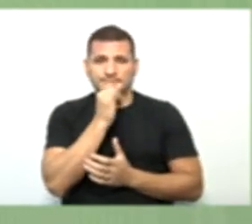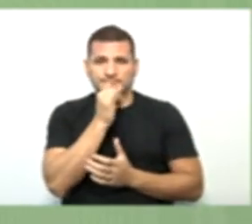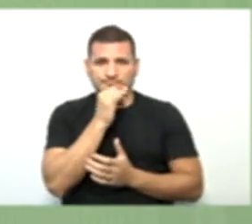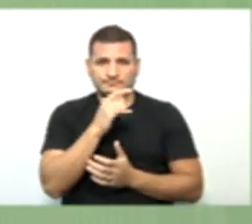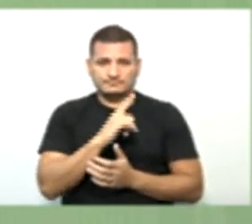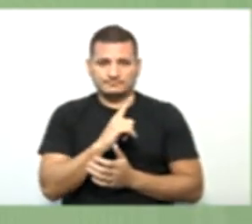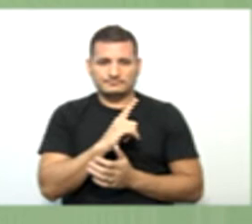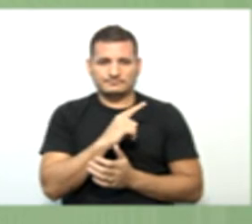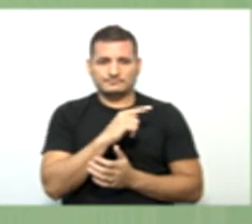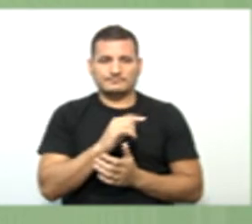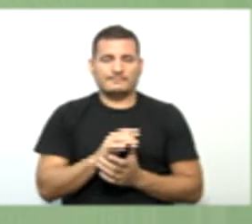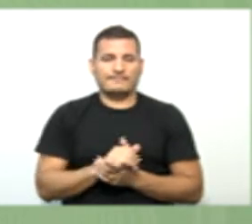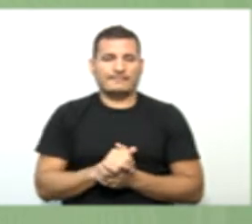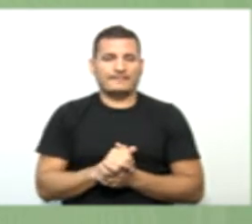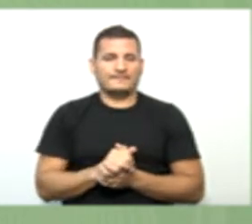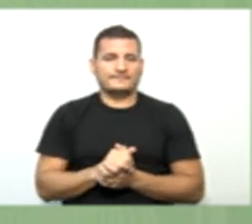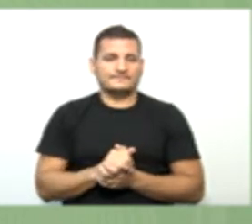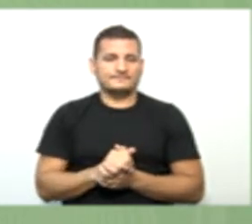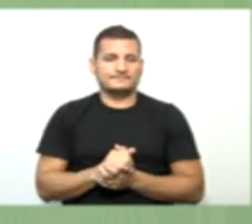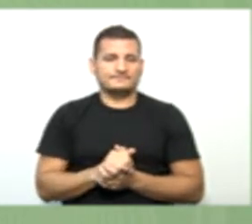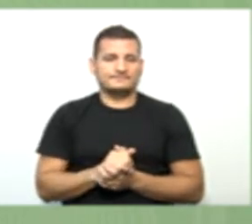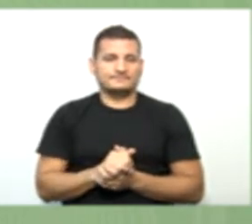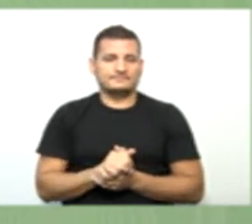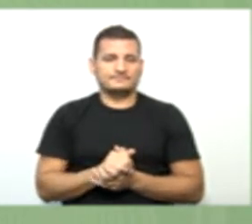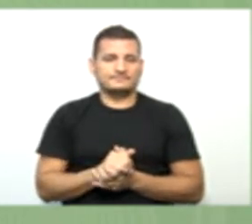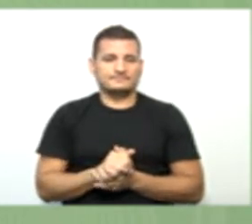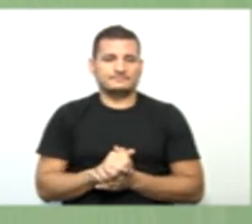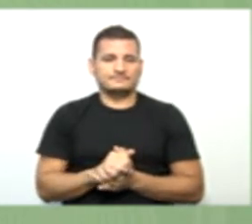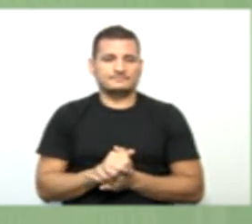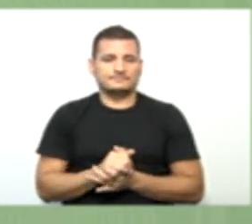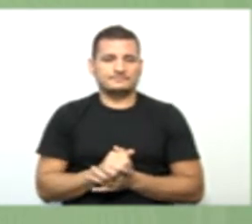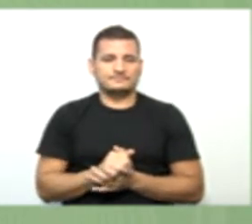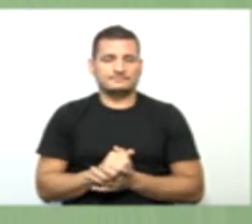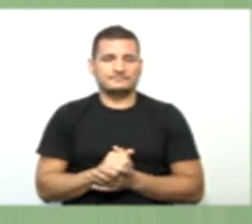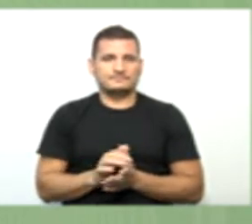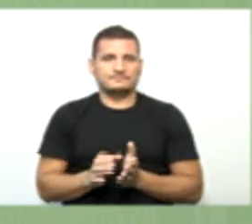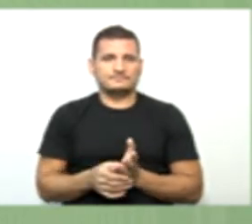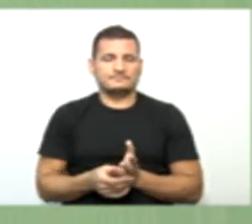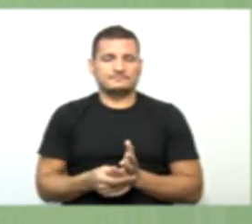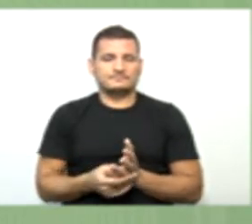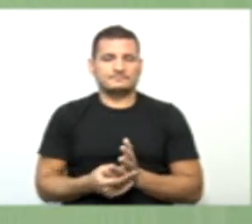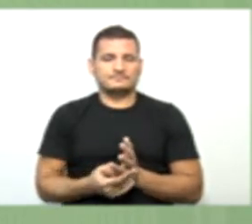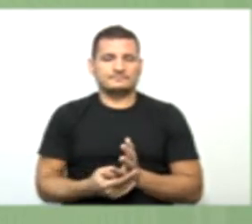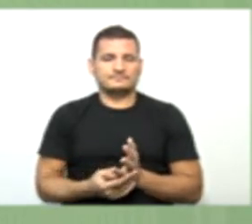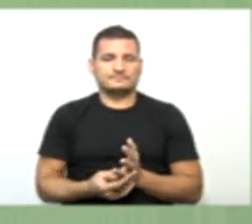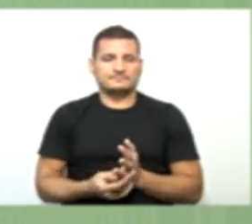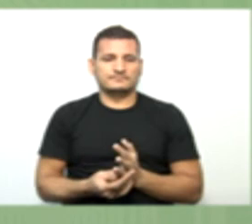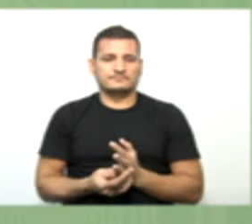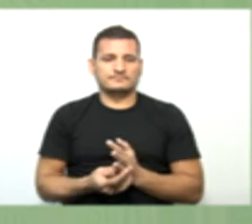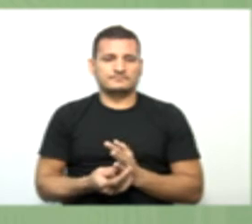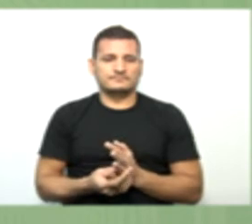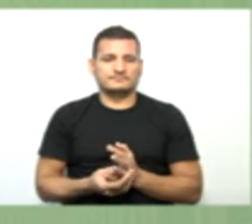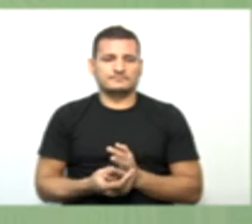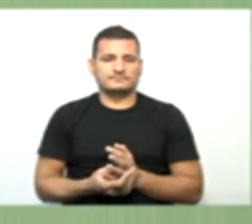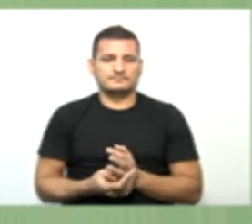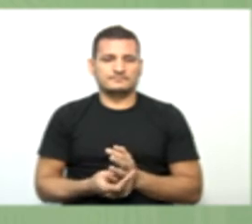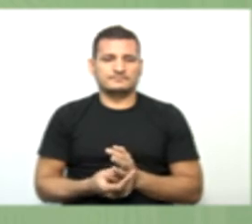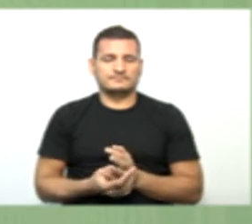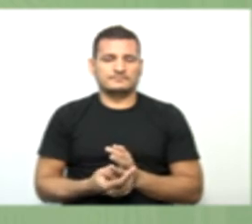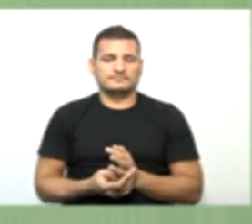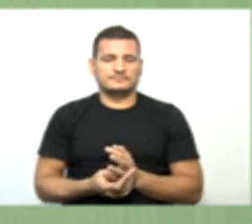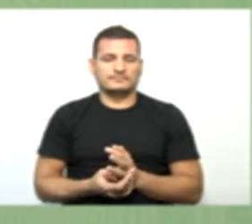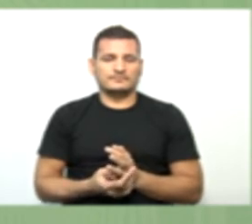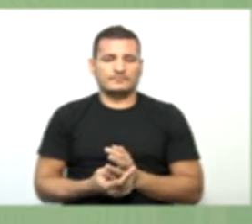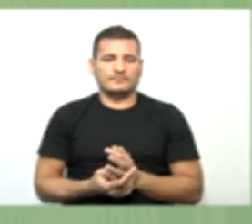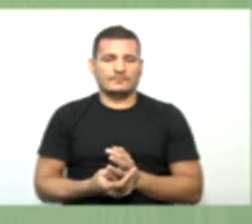exemplo, né? Então, o programa solicita uma entrada de dados do teclado, certo? Aí